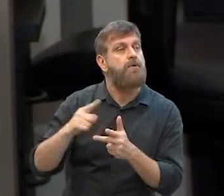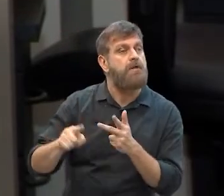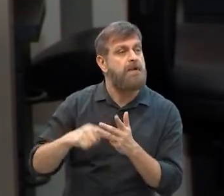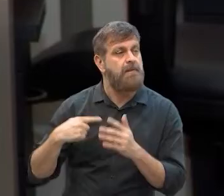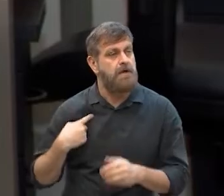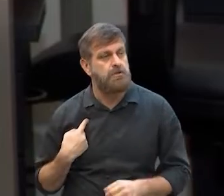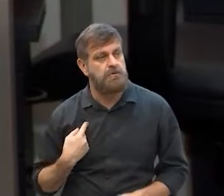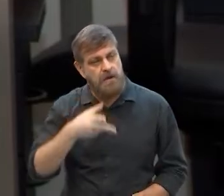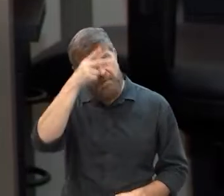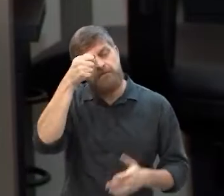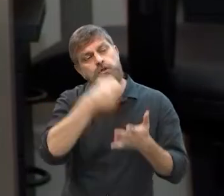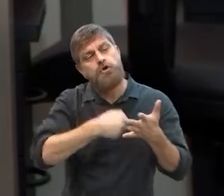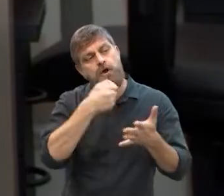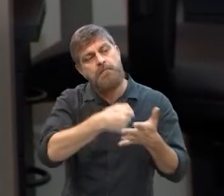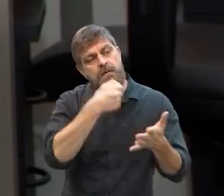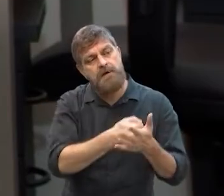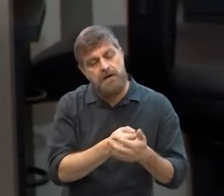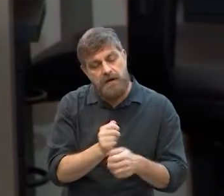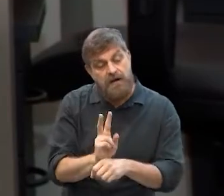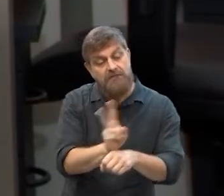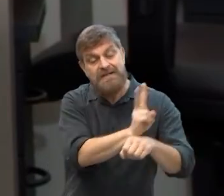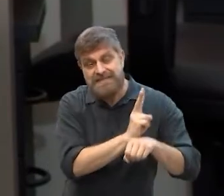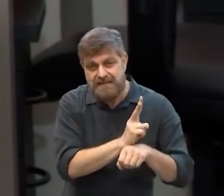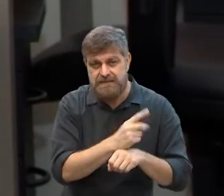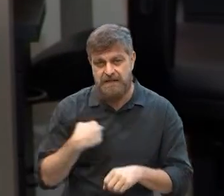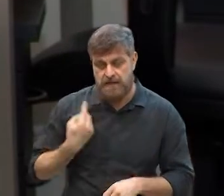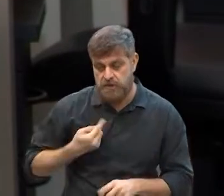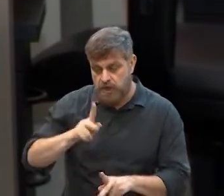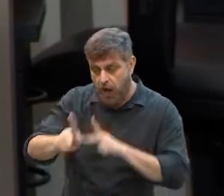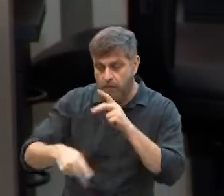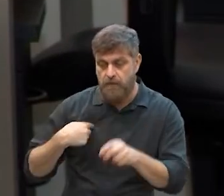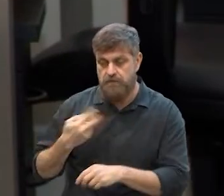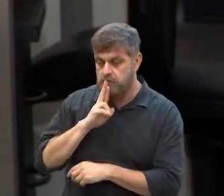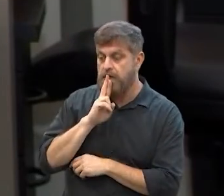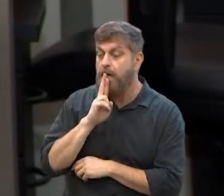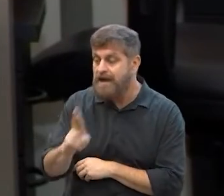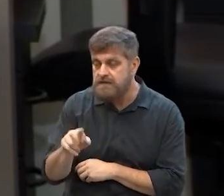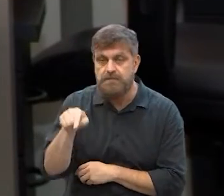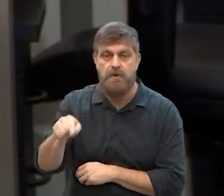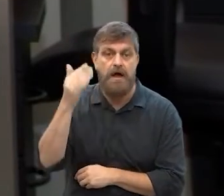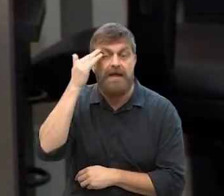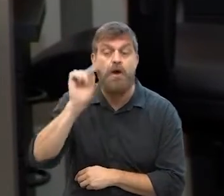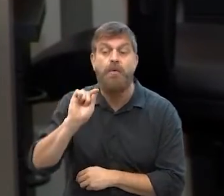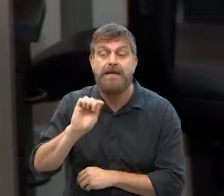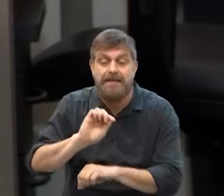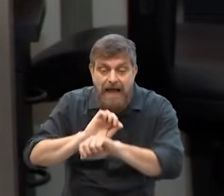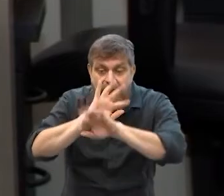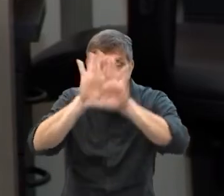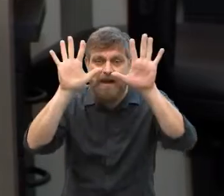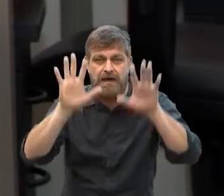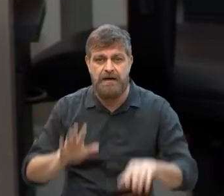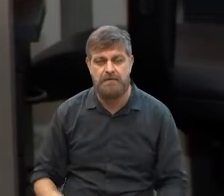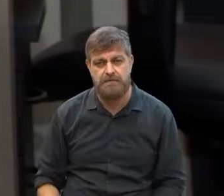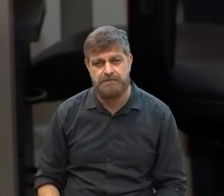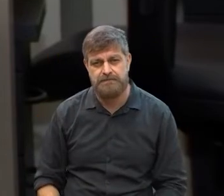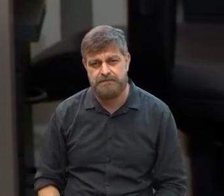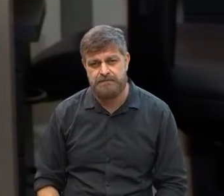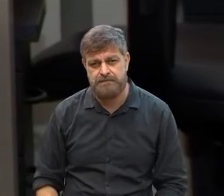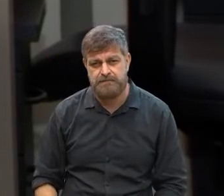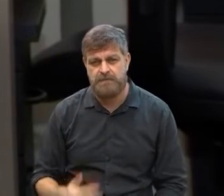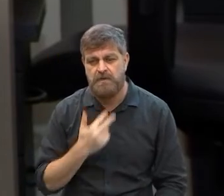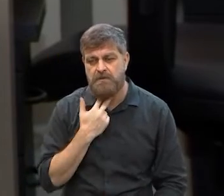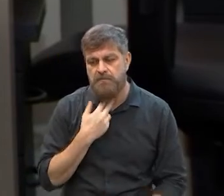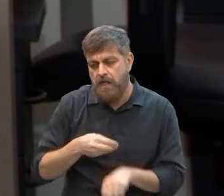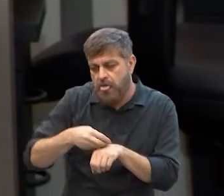cobra o prefeito e dá as respostas transparentes do que está acontecendo, né? Nunca levando